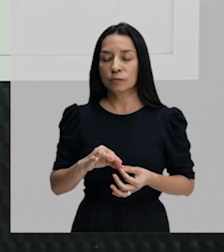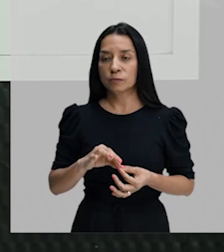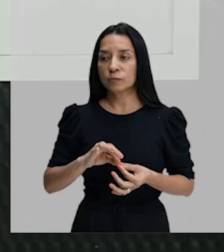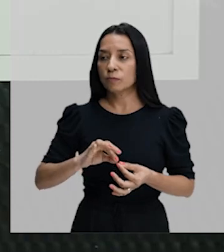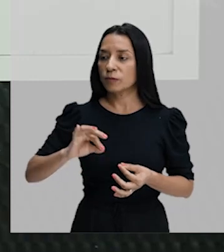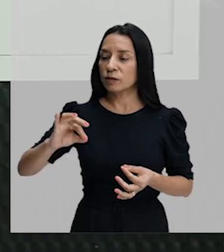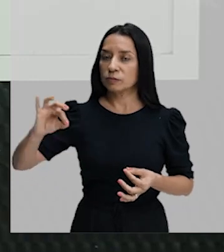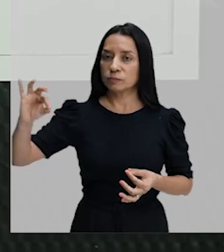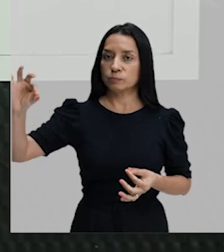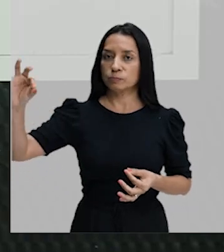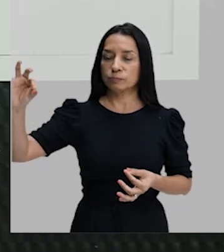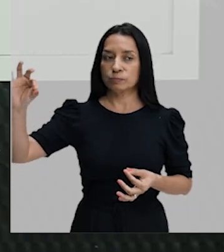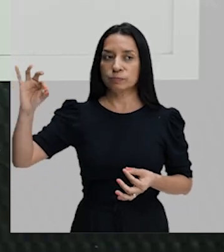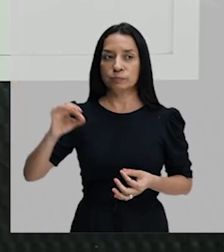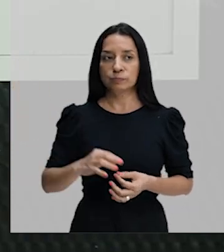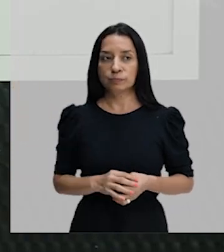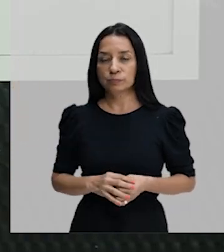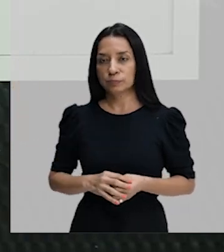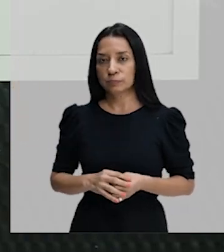e